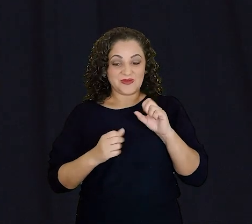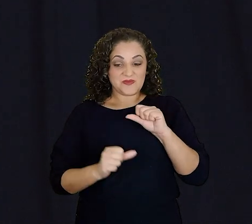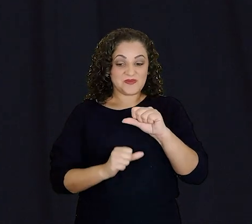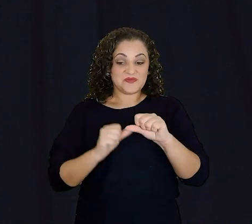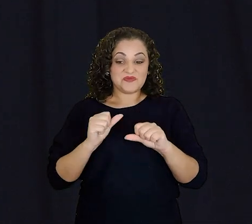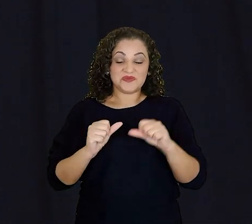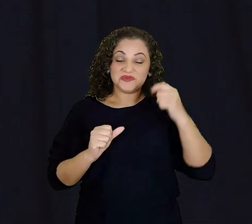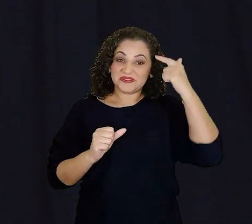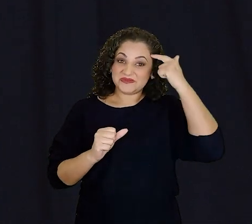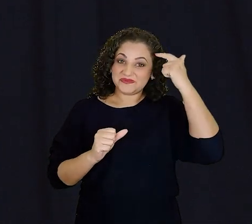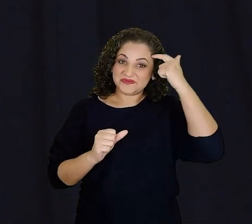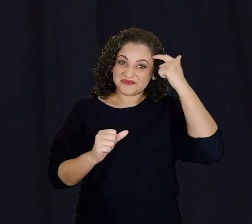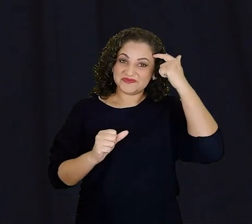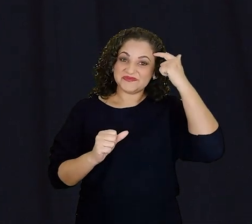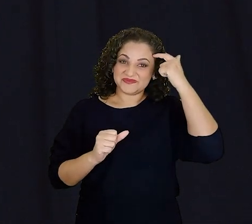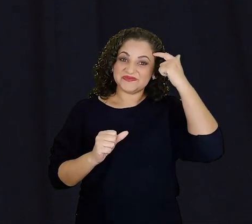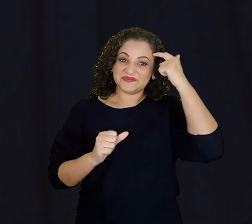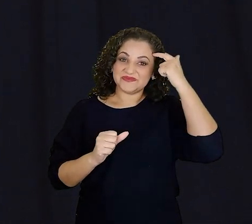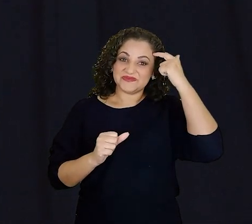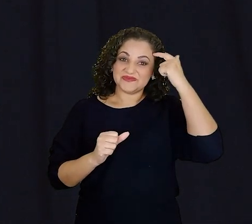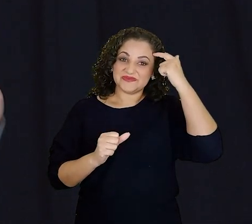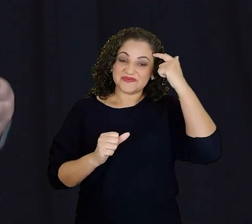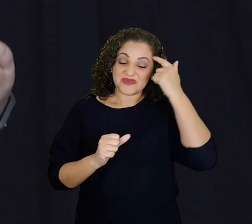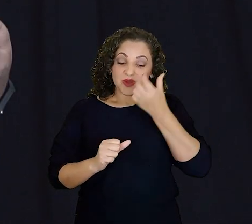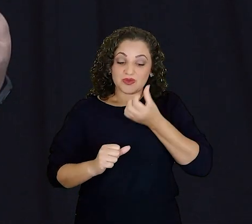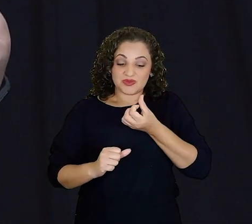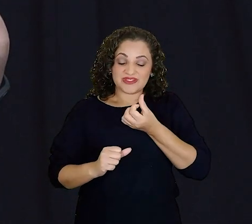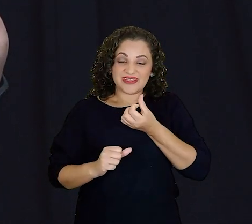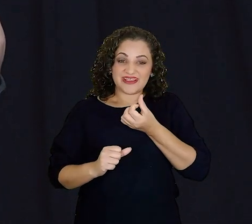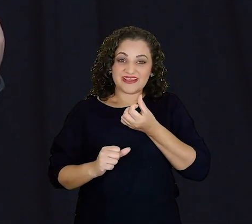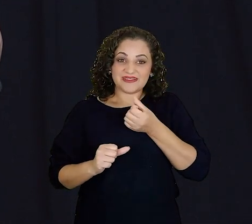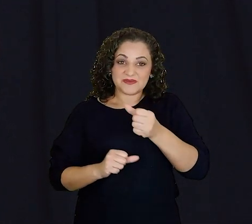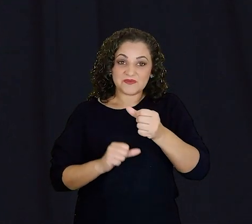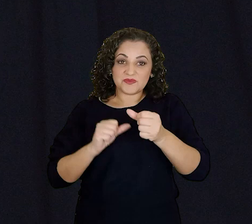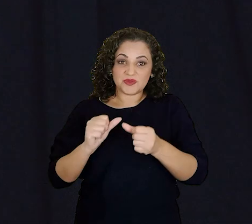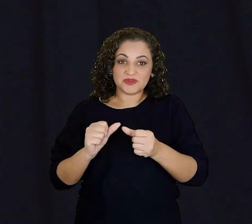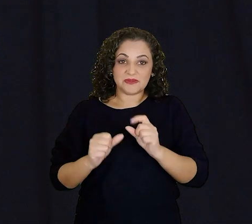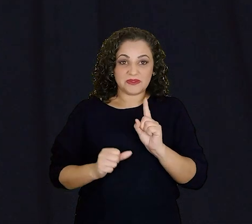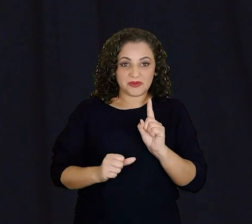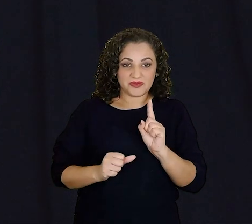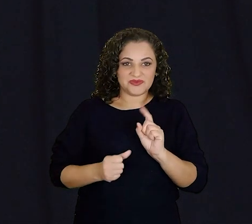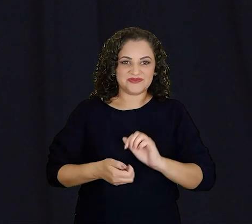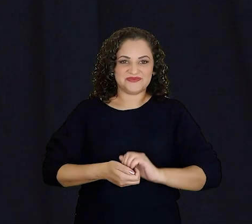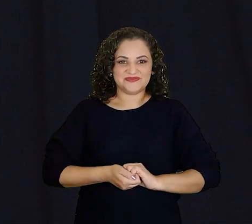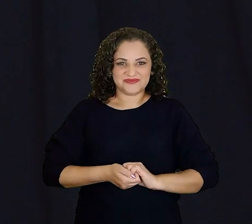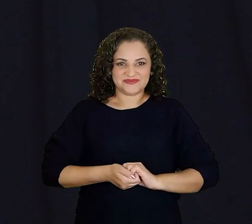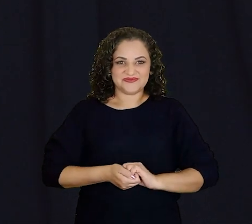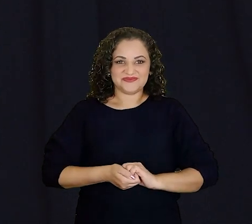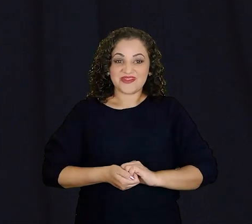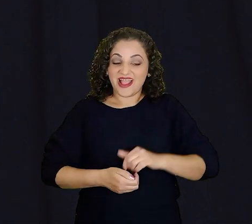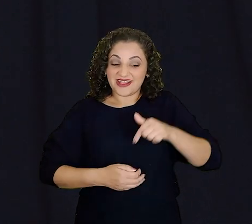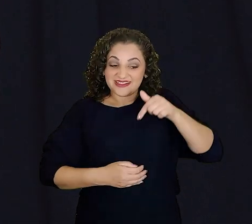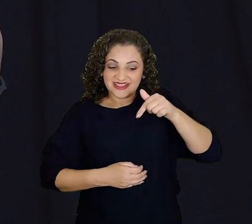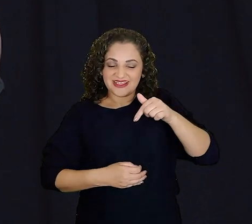gente vai precisar mudar o nosso jeito de pensar o instrumento. A casa 6 vai ser a nossa casa 1.